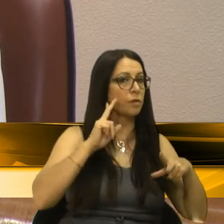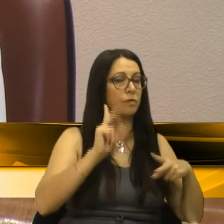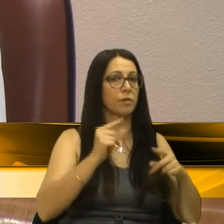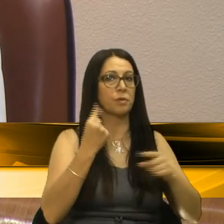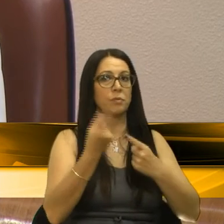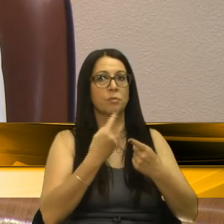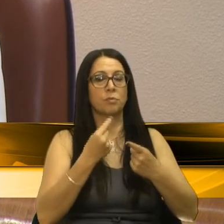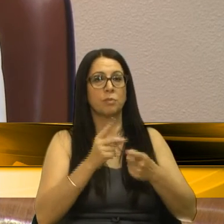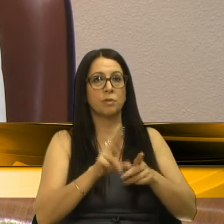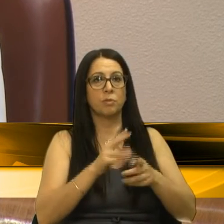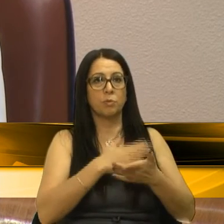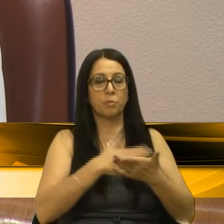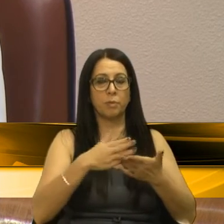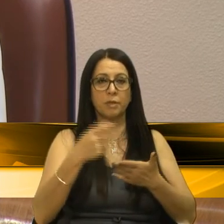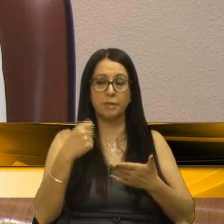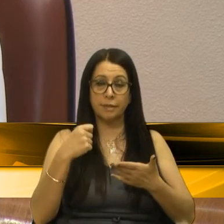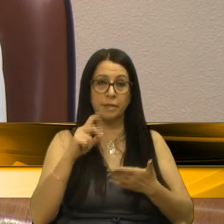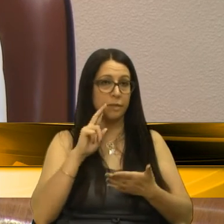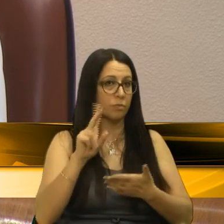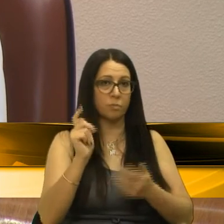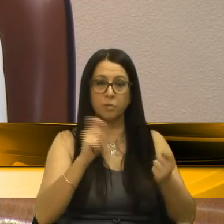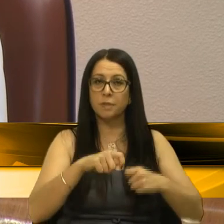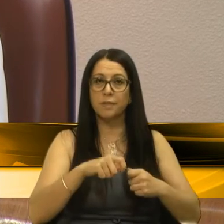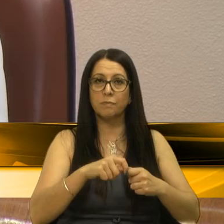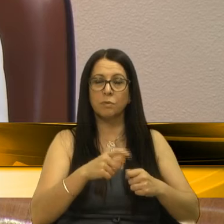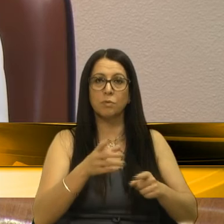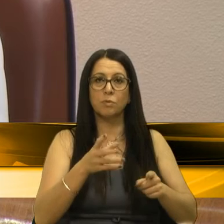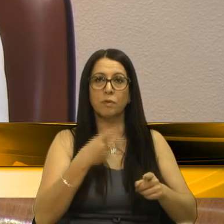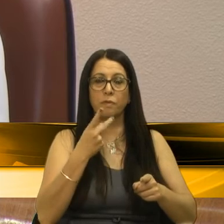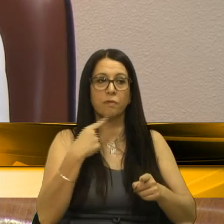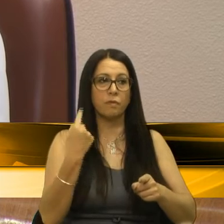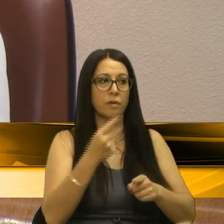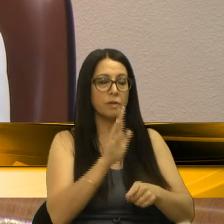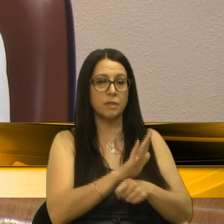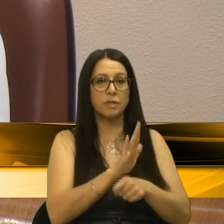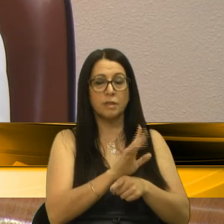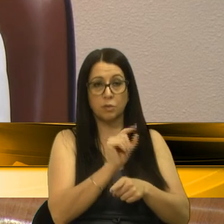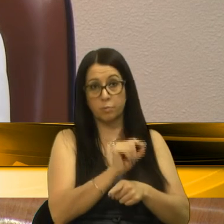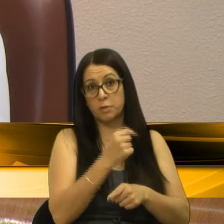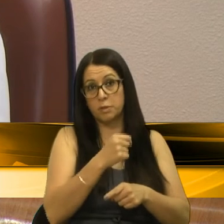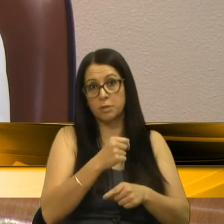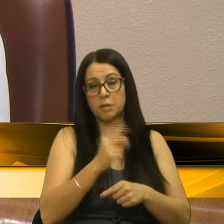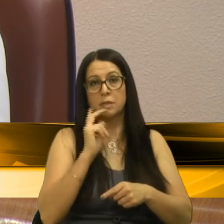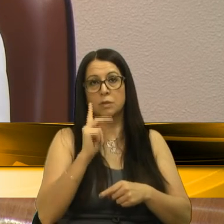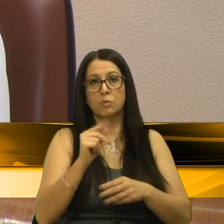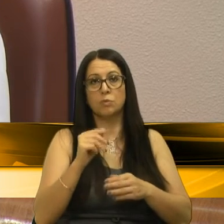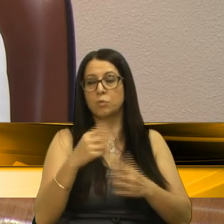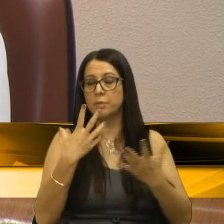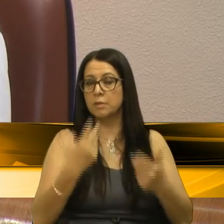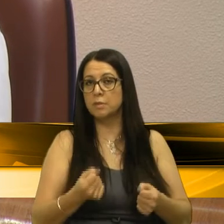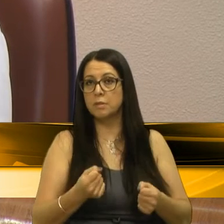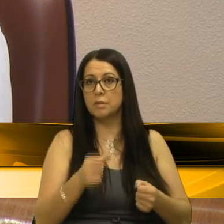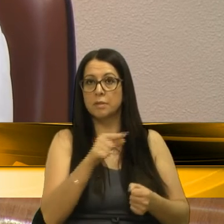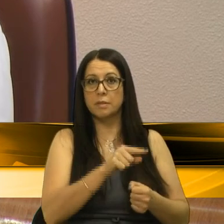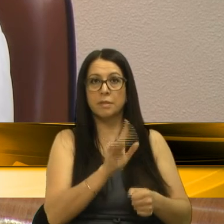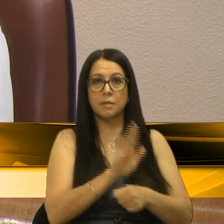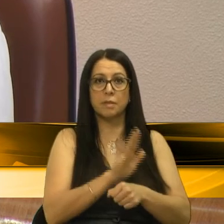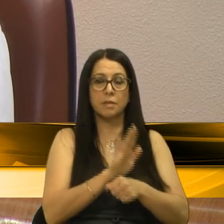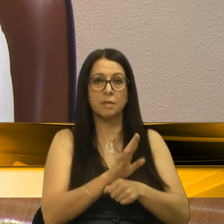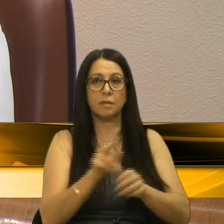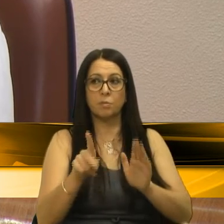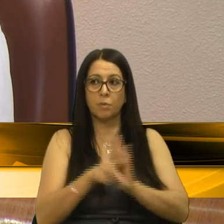figura como parte necessária e assim não é possível sua intervenção como assistente em tal caso. Inconcebível poder ele ser assistente de si